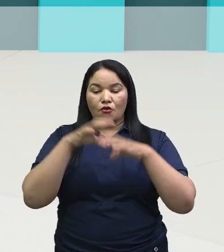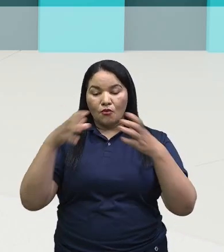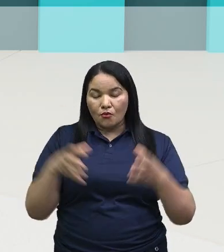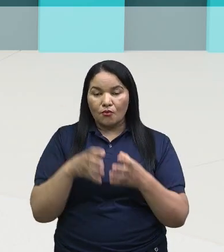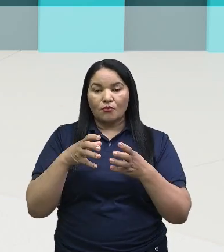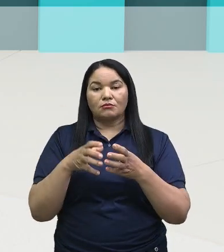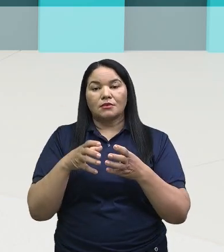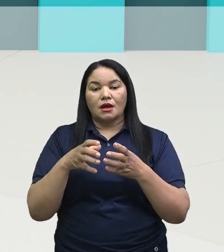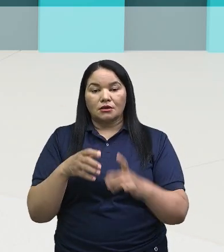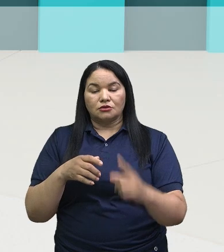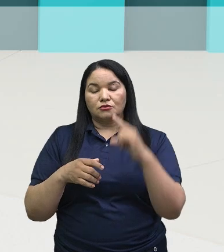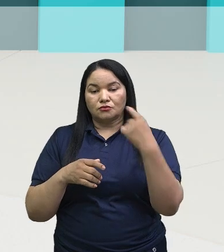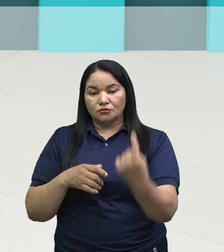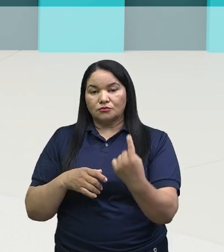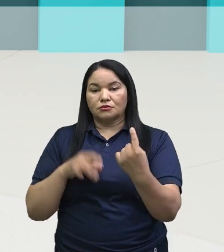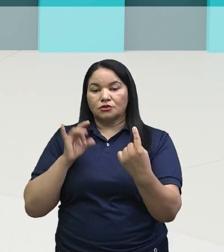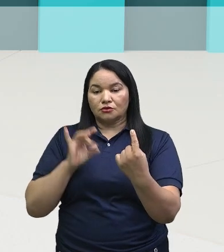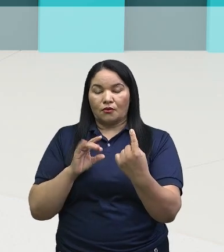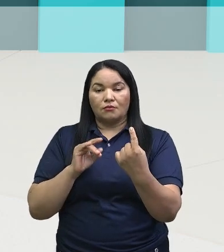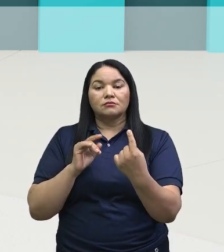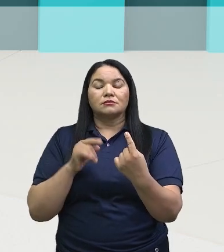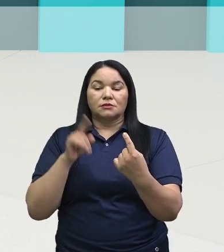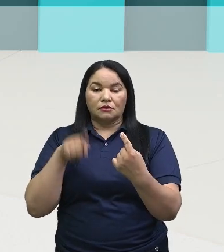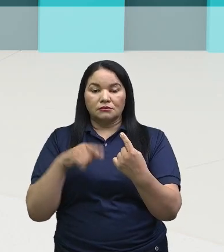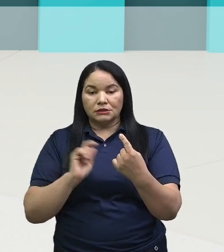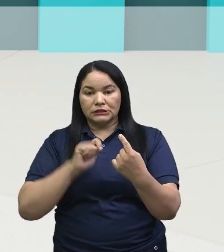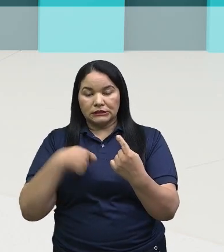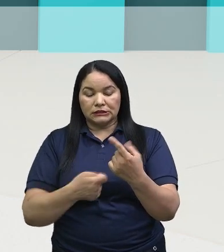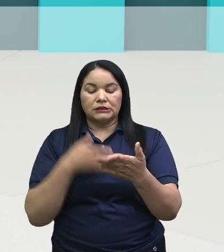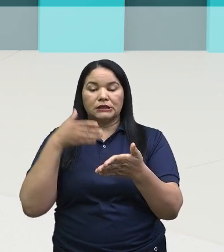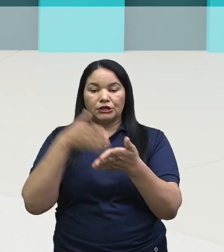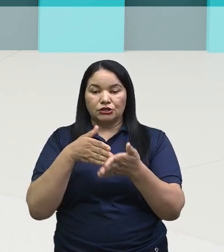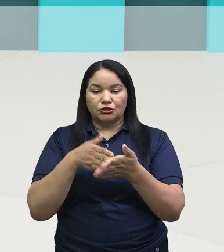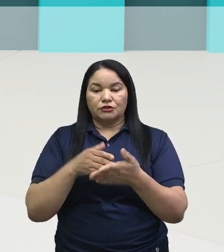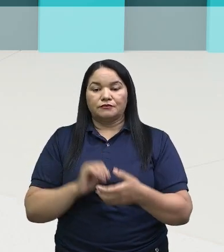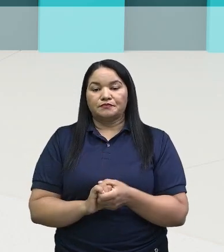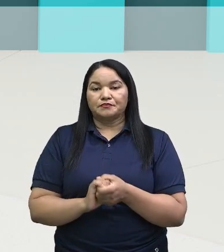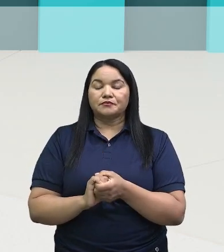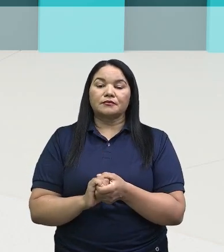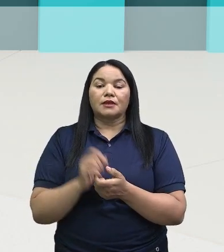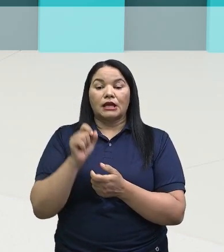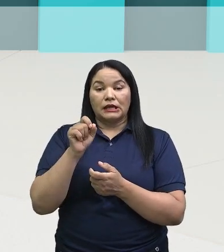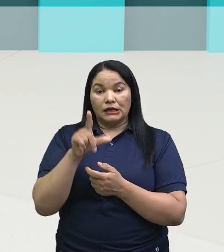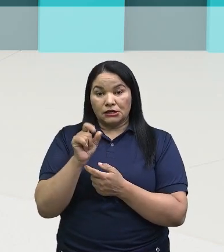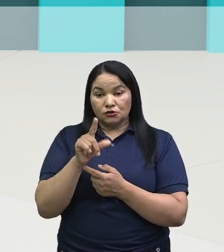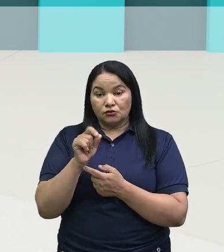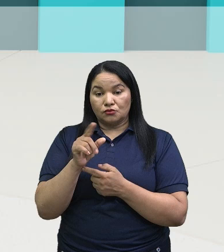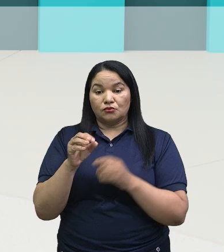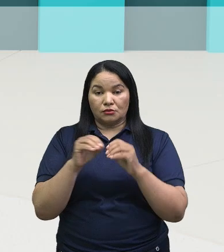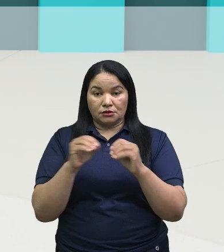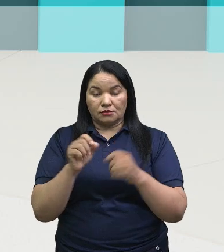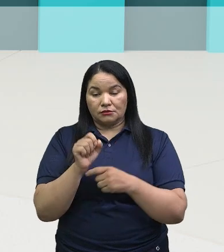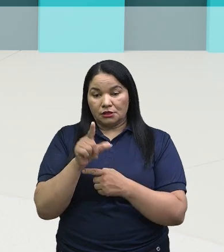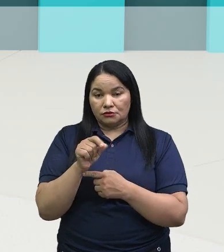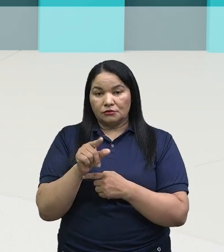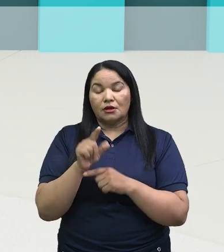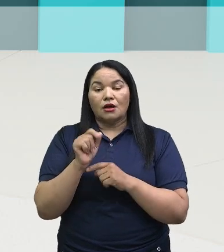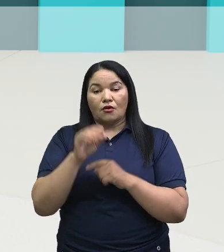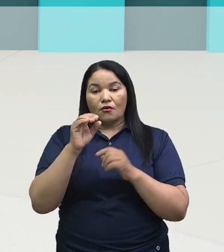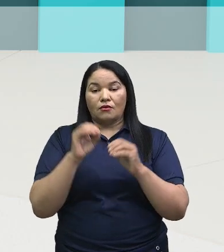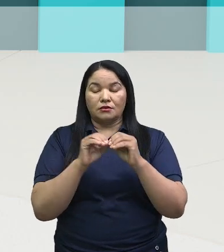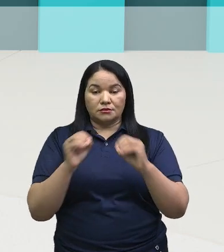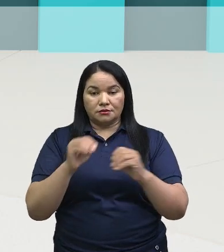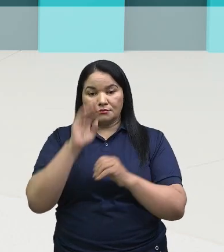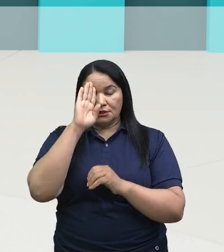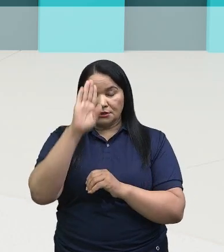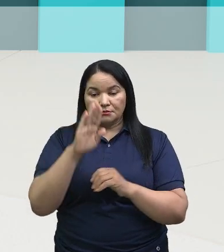falando especificamente de uma, por isso que ela é restritiva. A oração em azul é chamada de oração principal e